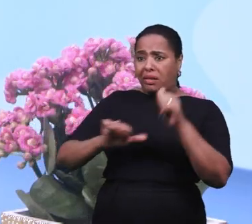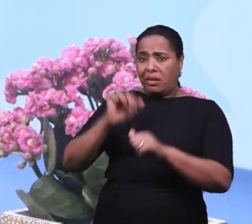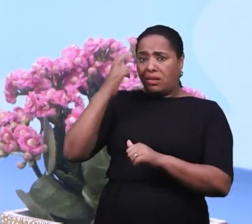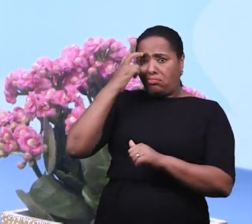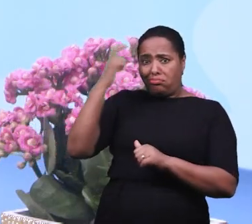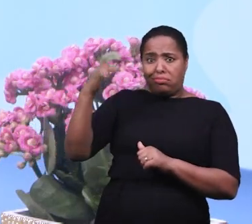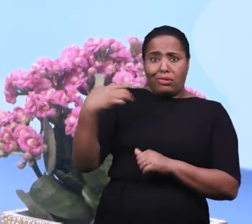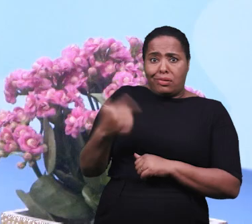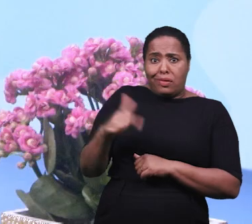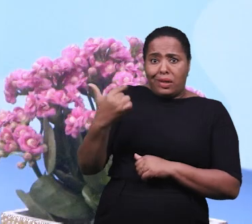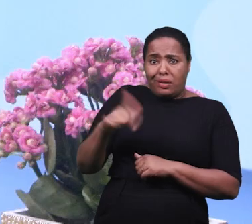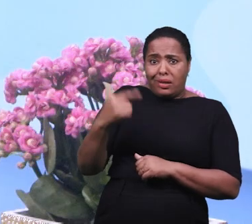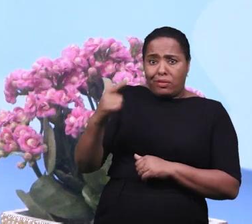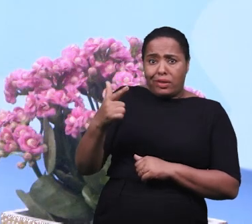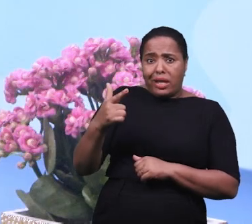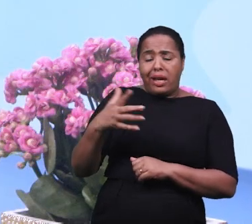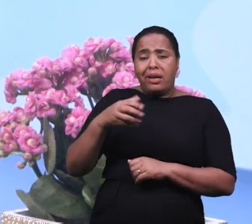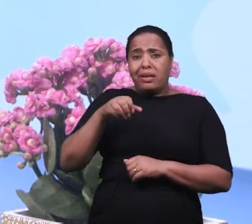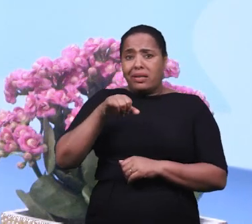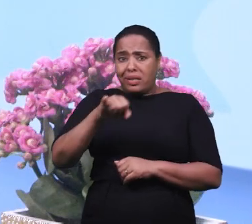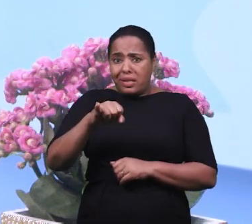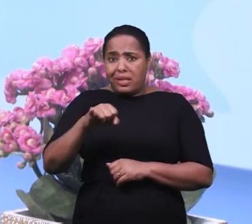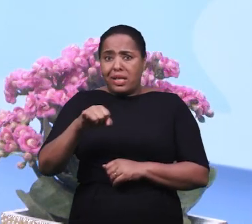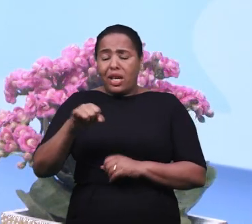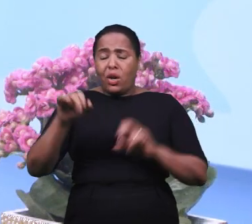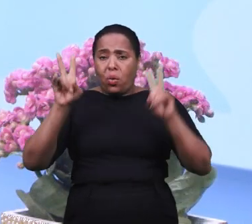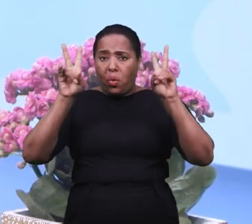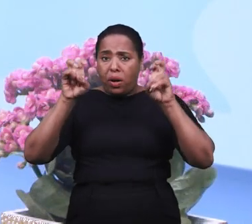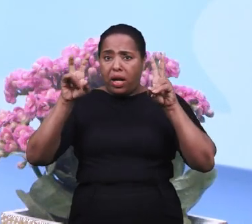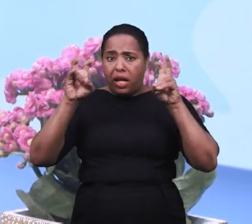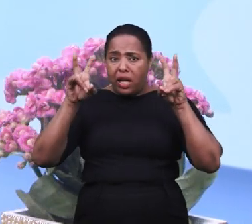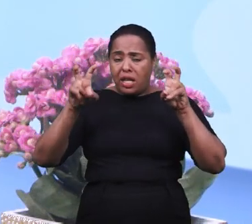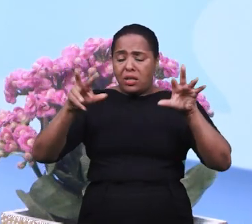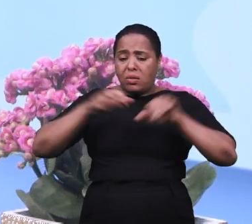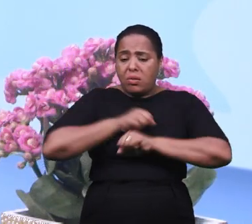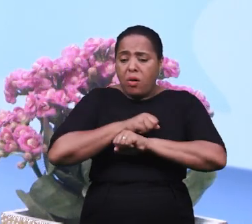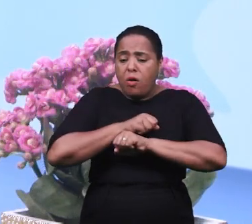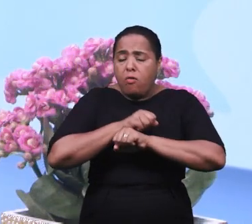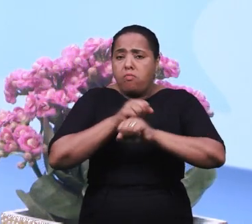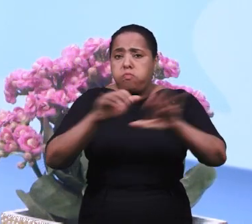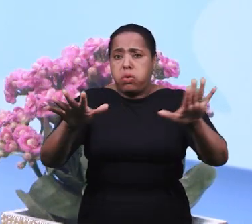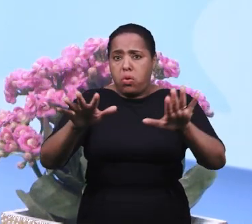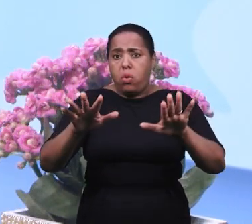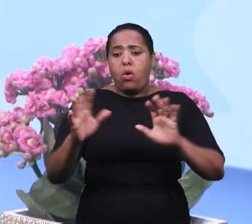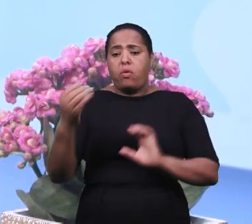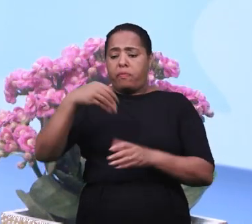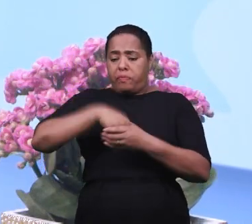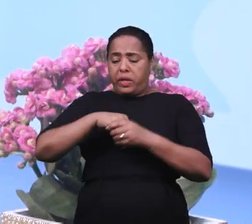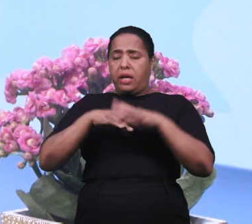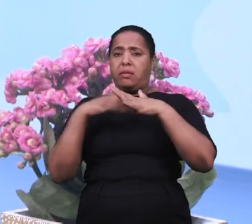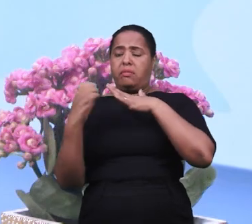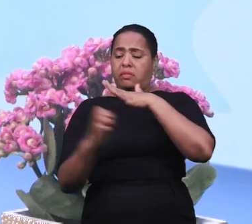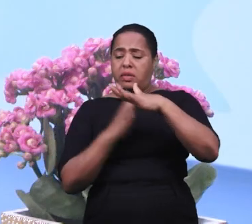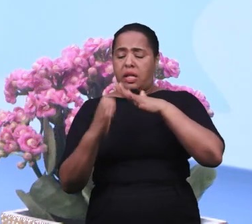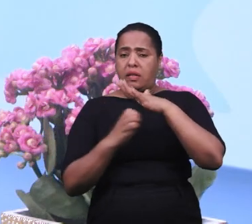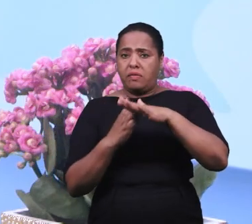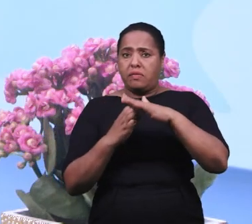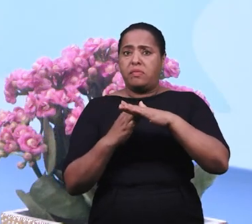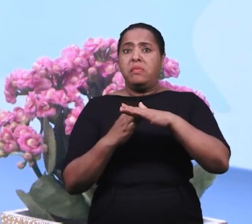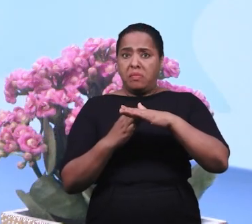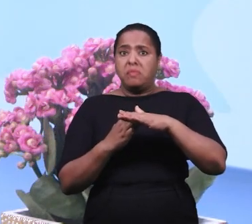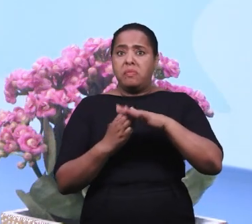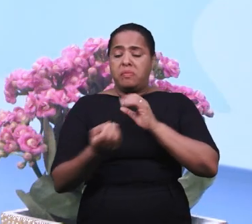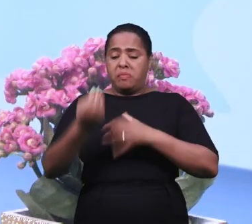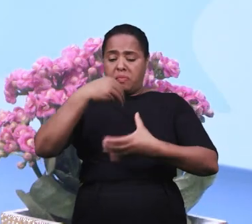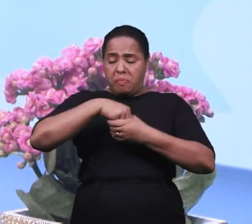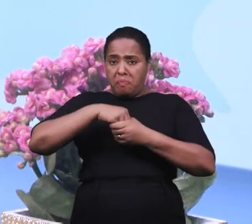a gente não falar mais sobre o assunto, se as empresas não adotarem algum mecanismo dentro das empresas mesmo de forma interna para mudar